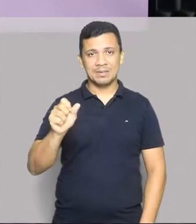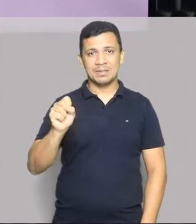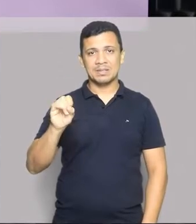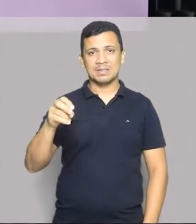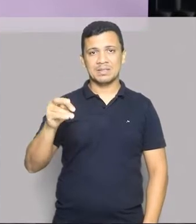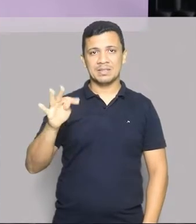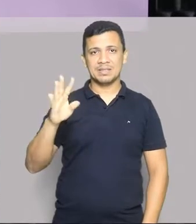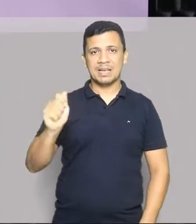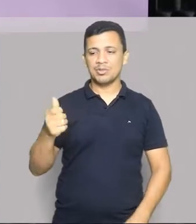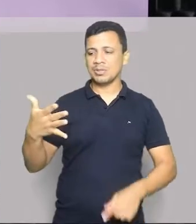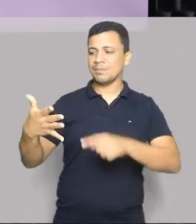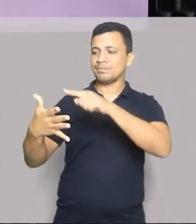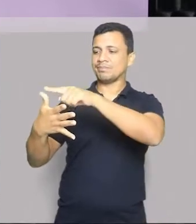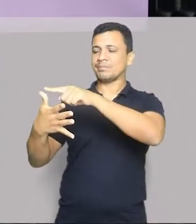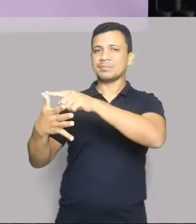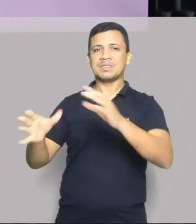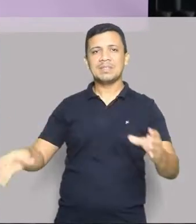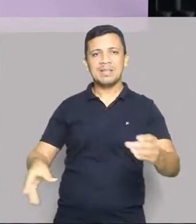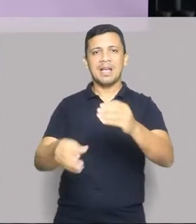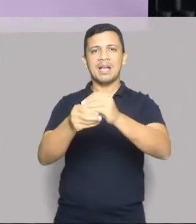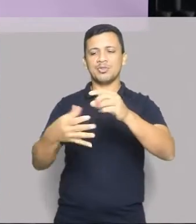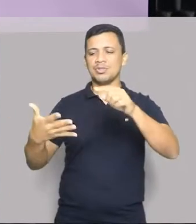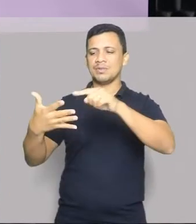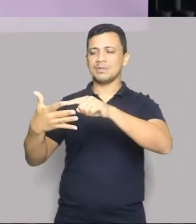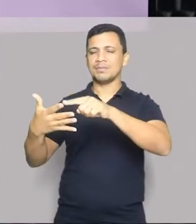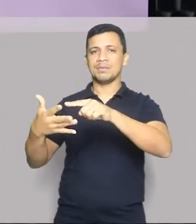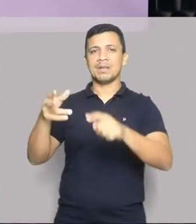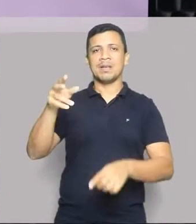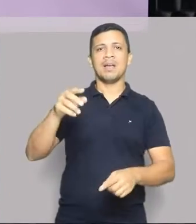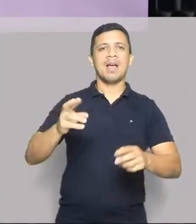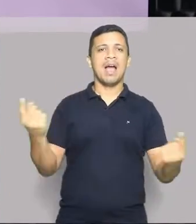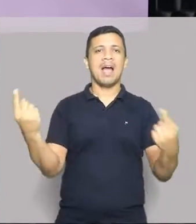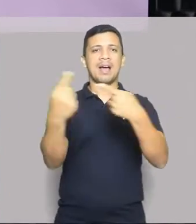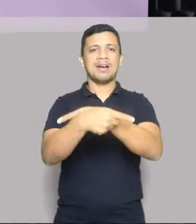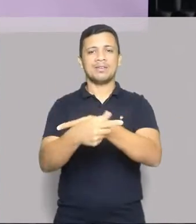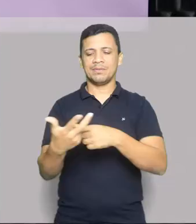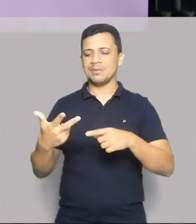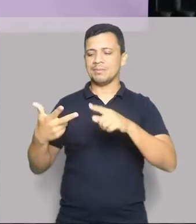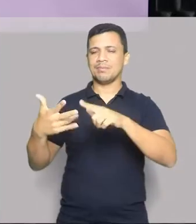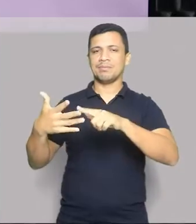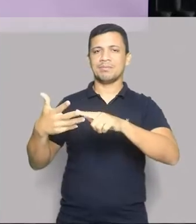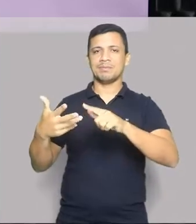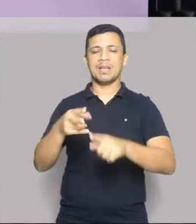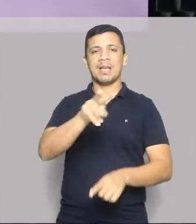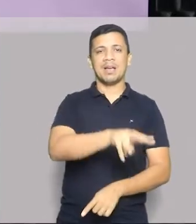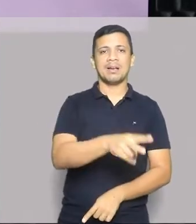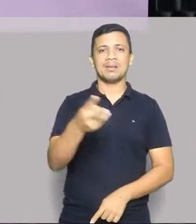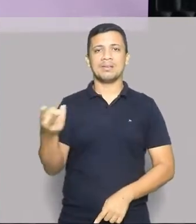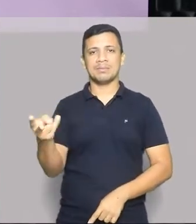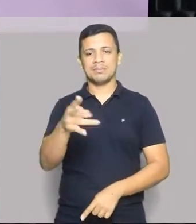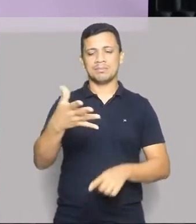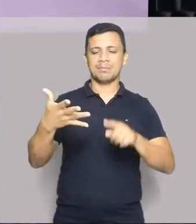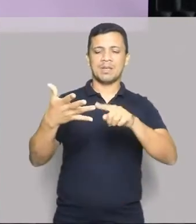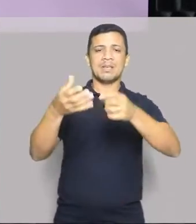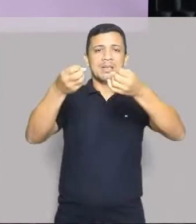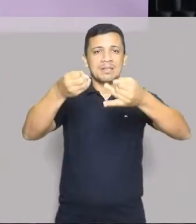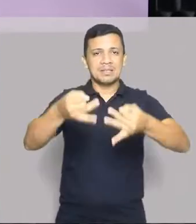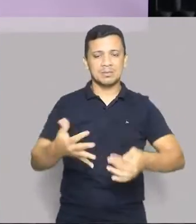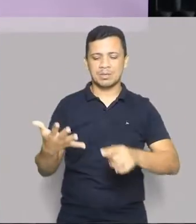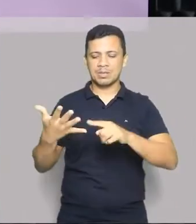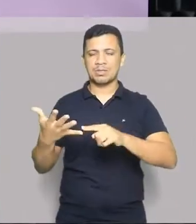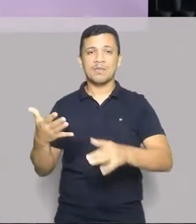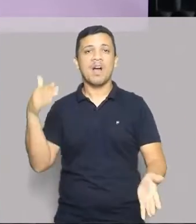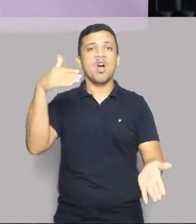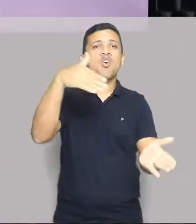aditiva, adversativa, alternativa, explicativa e conclusiva. Agora, muita atenção e muito